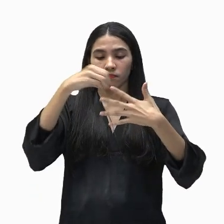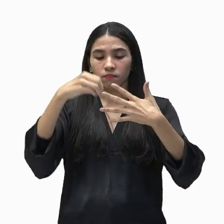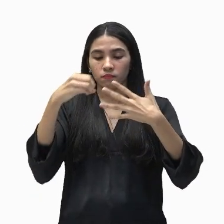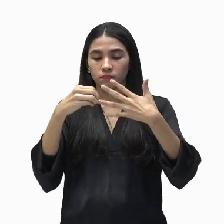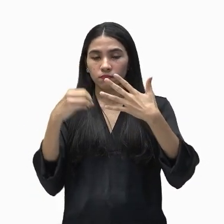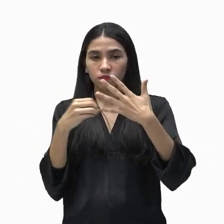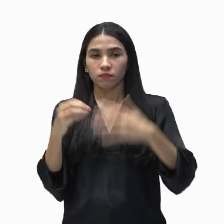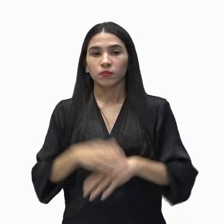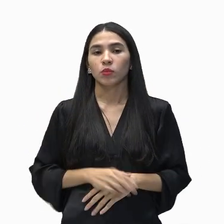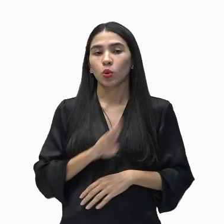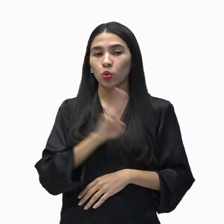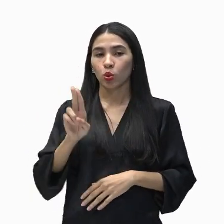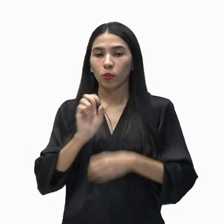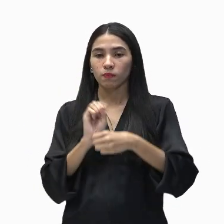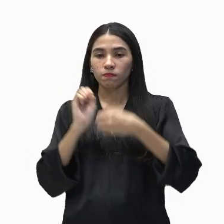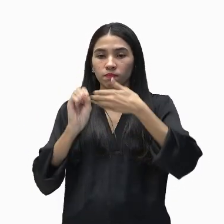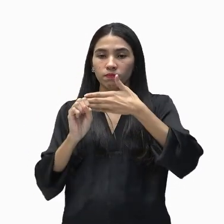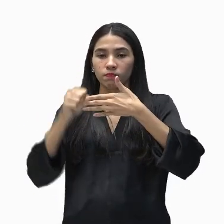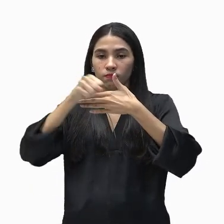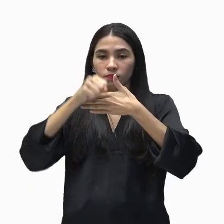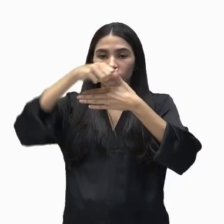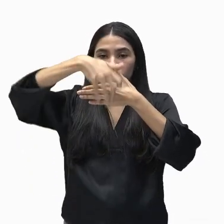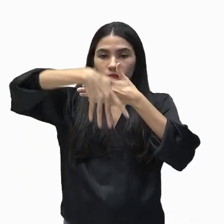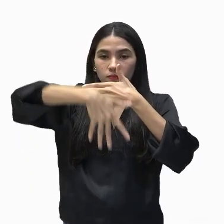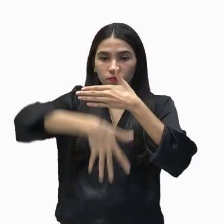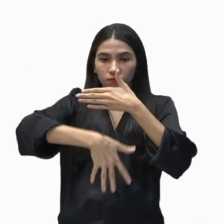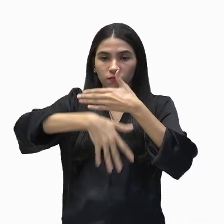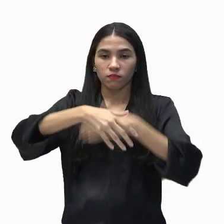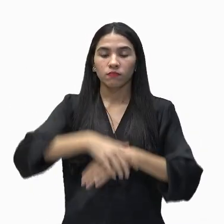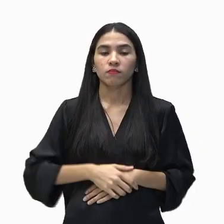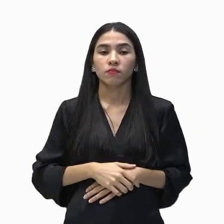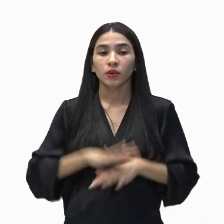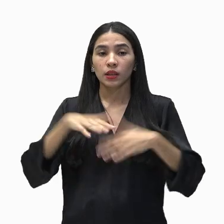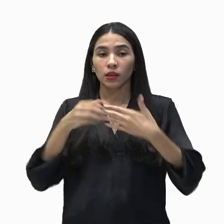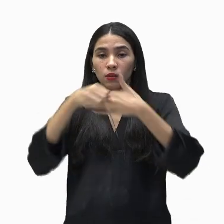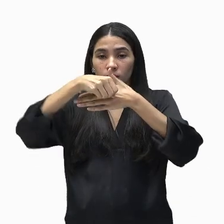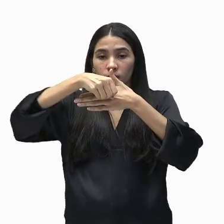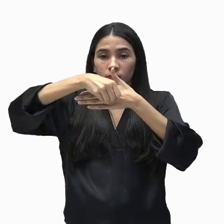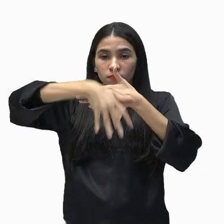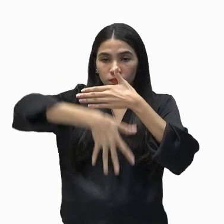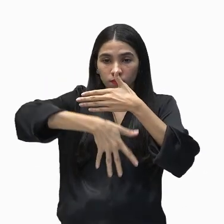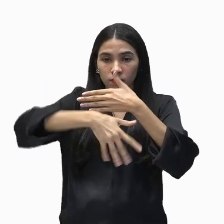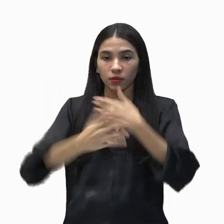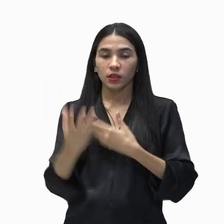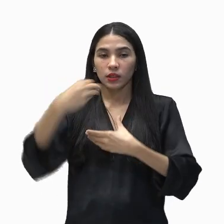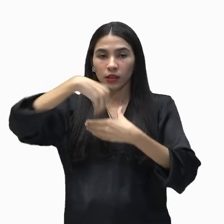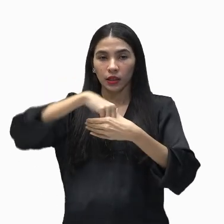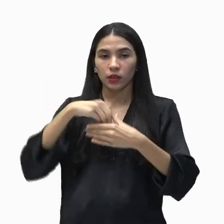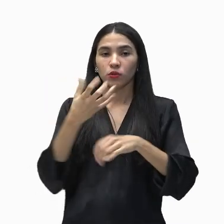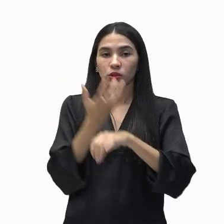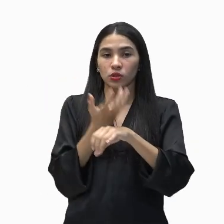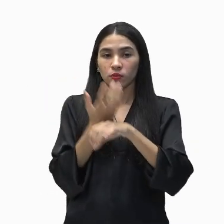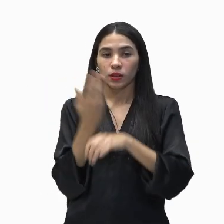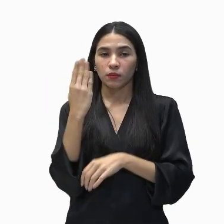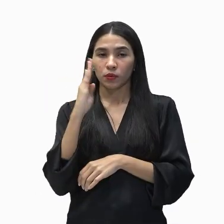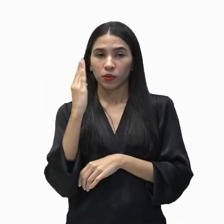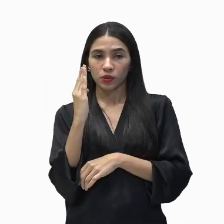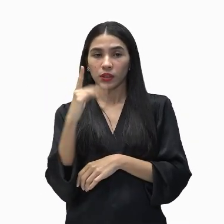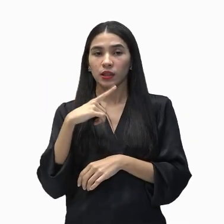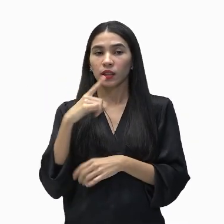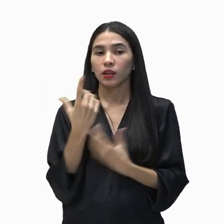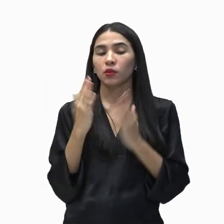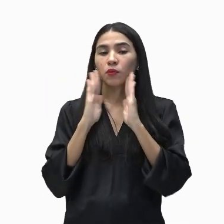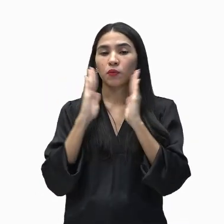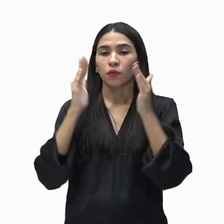chamada taxonomia. Então, a taxonomia, dentro das ciências biológicas, ela é esse ramo que é voltado